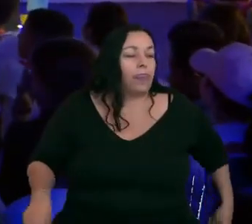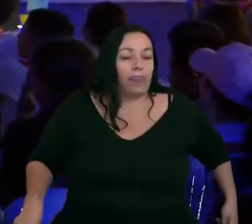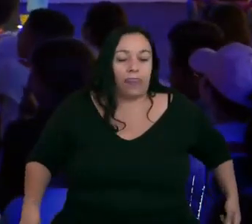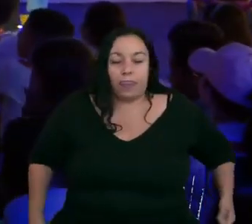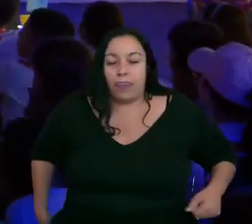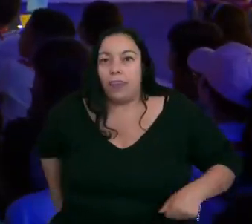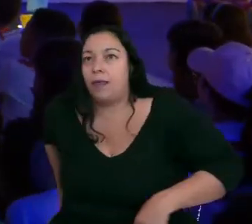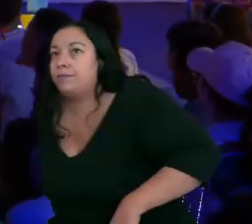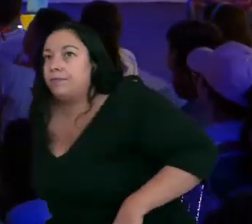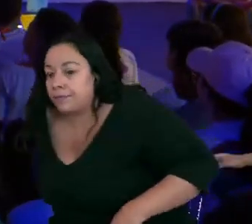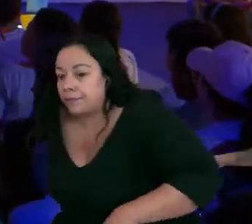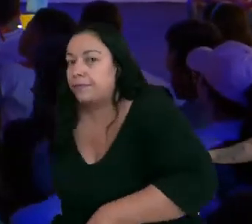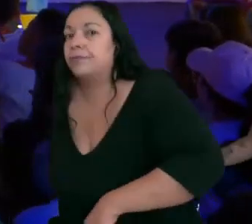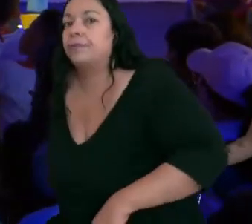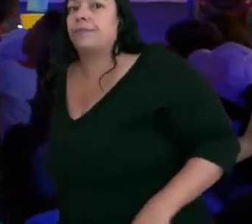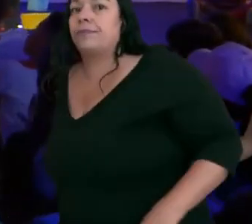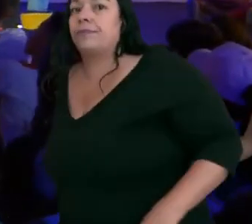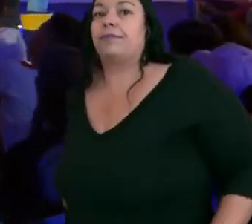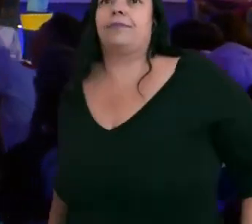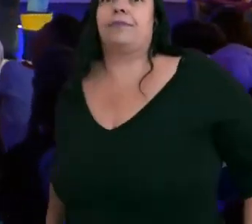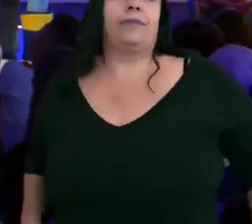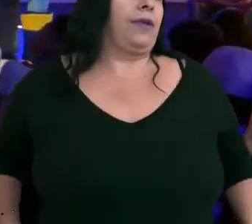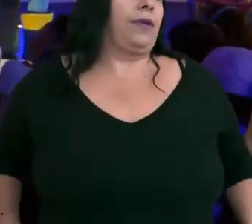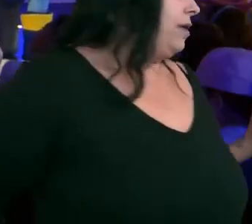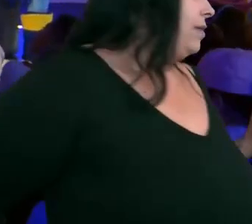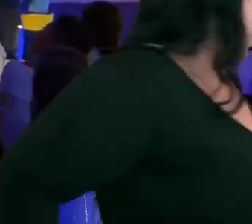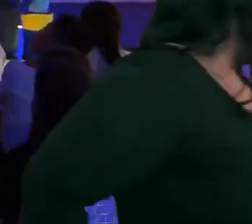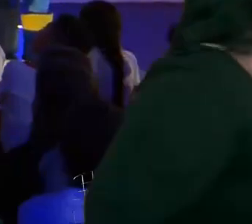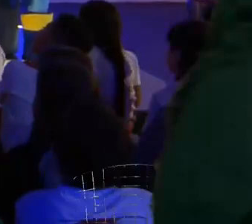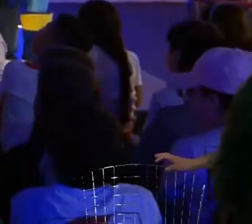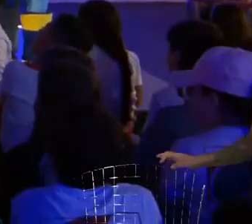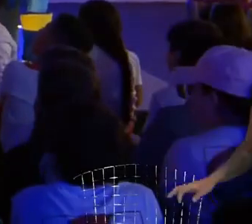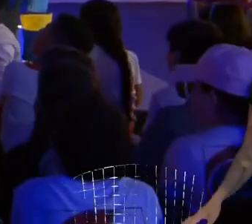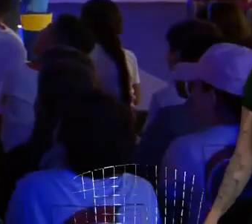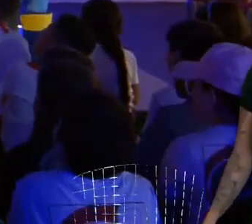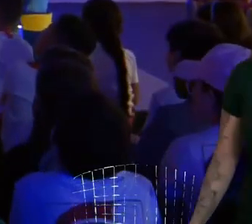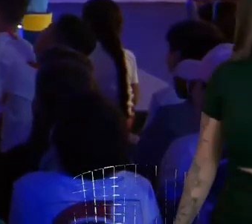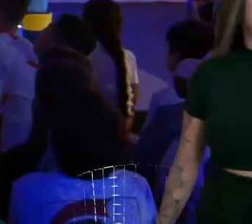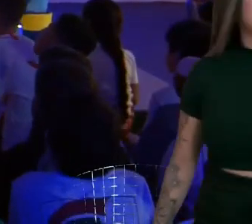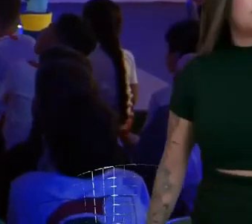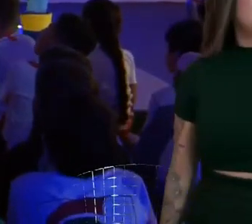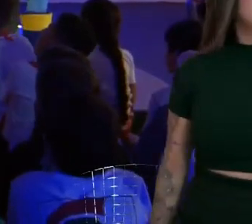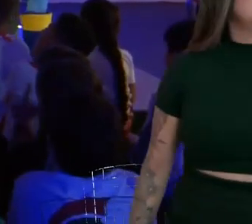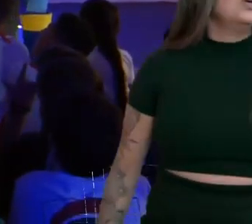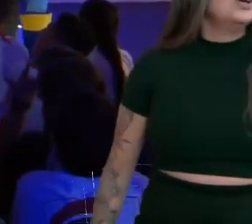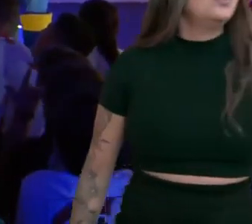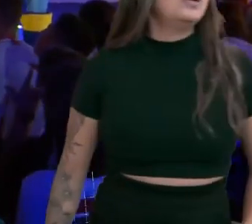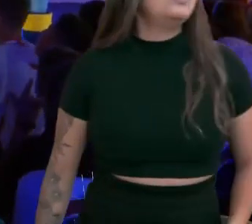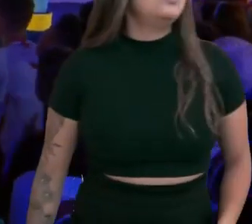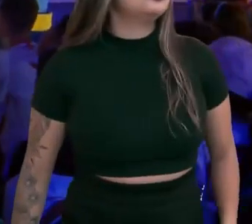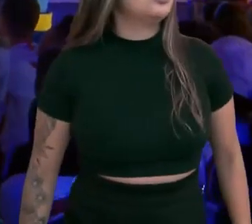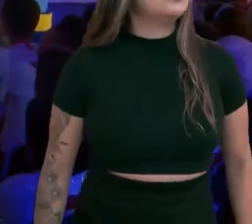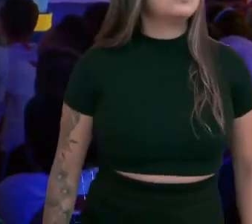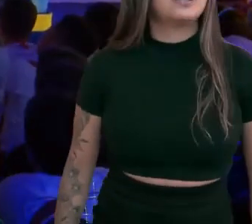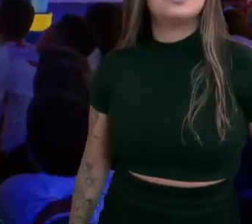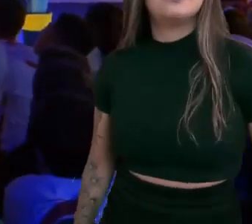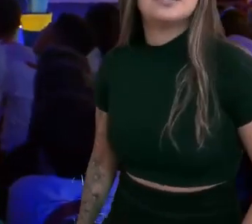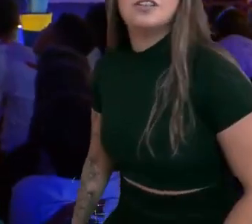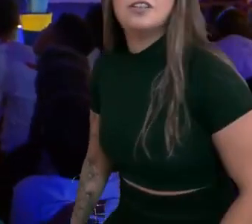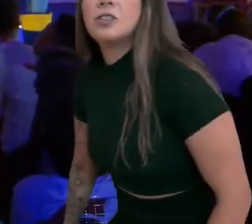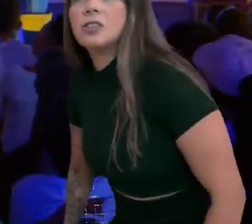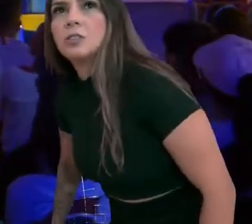Se eu sou criança e comi pouquinho, posso esperar uma hora. Mas os